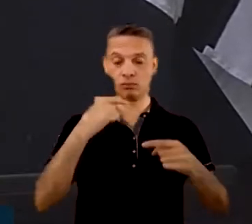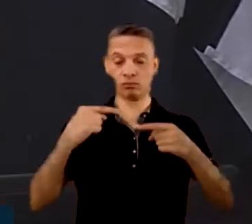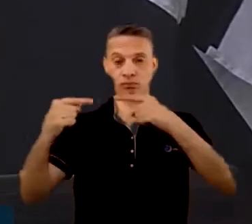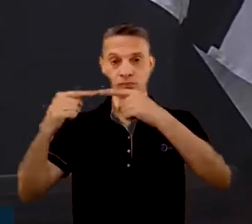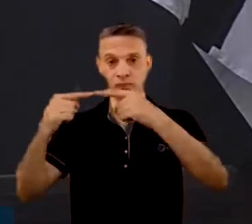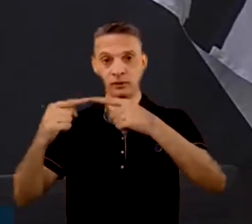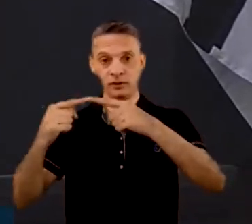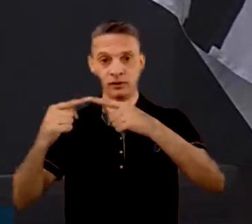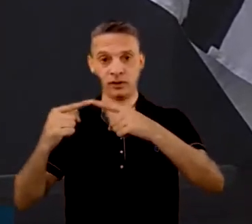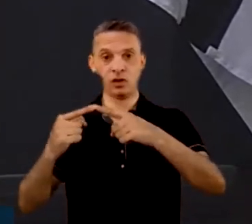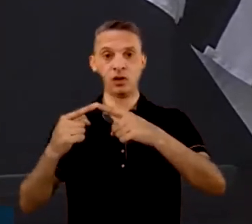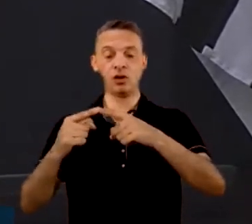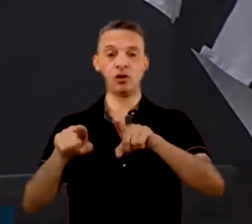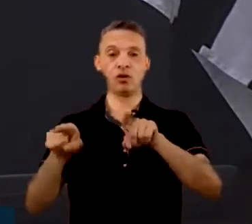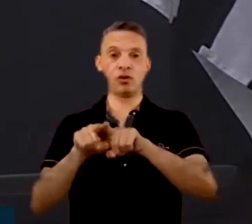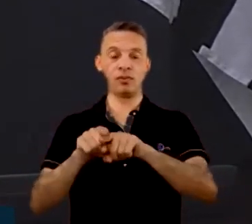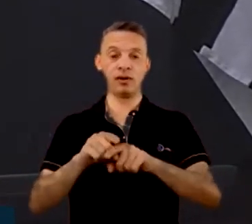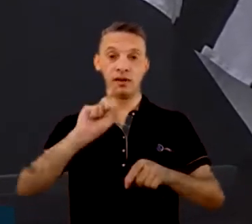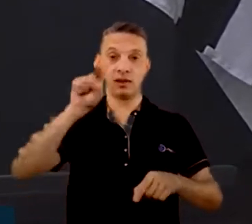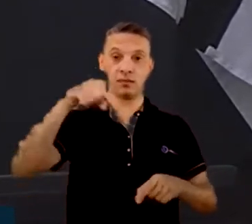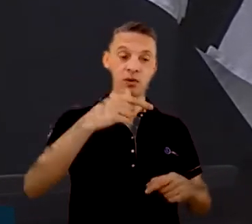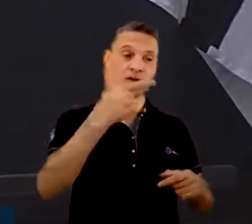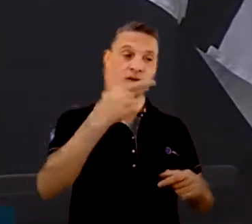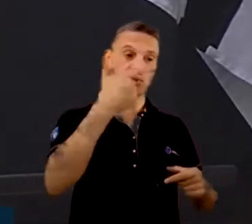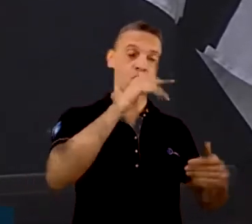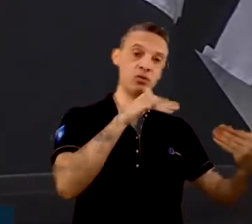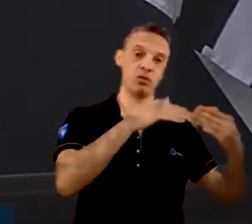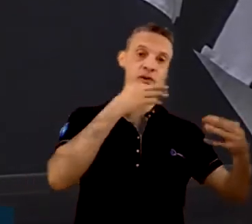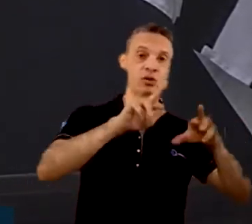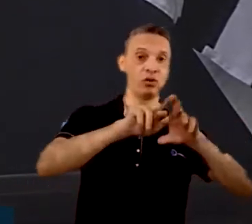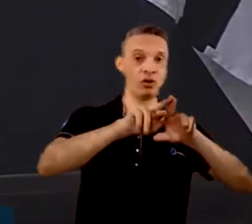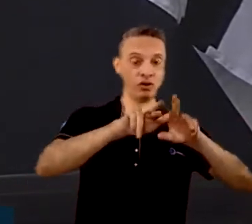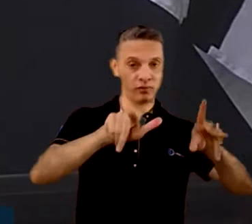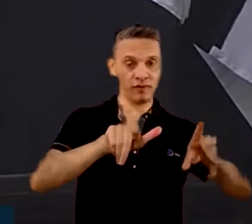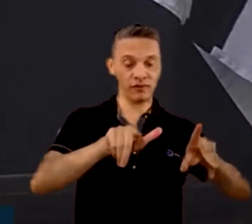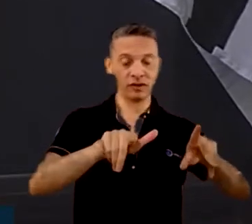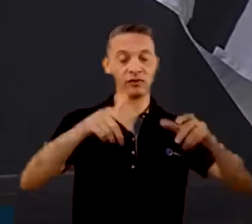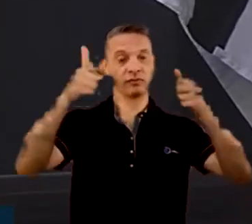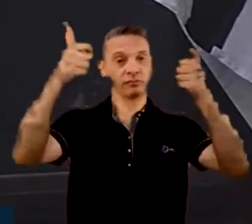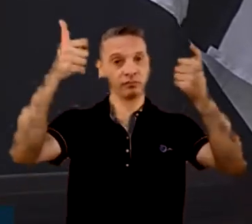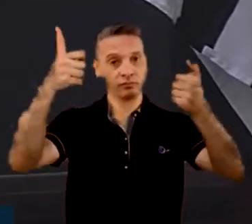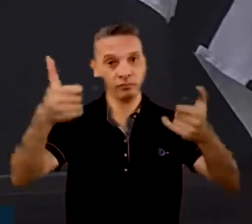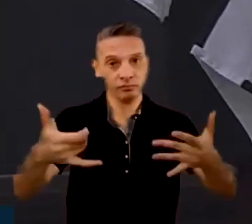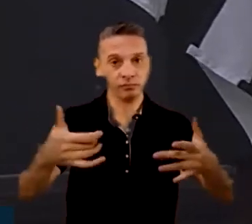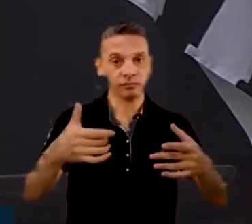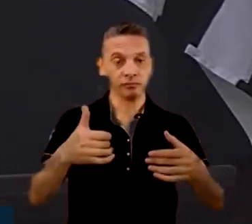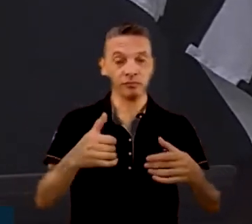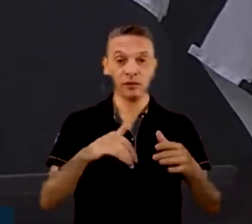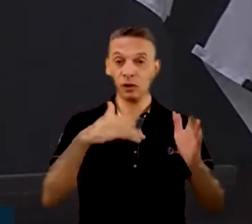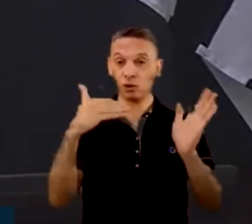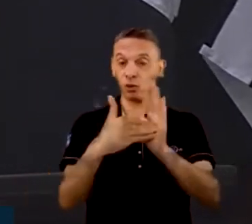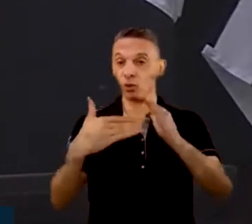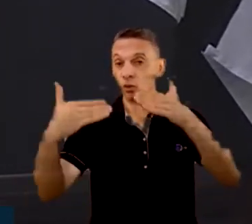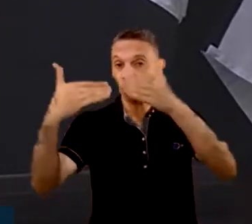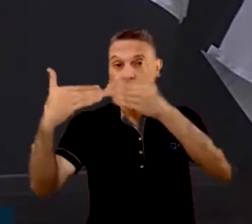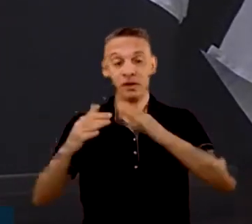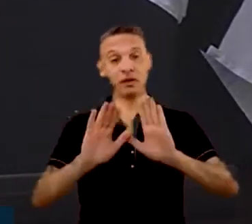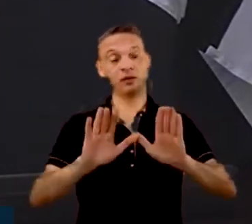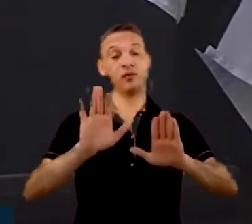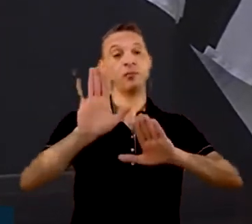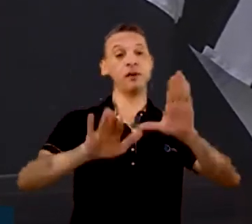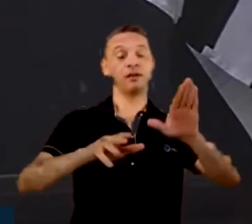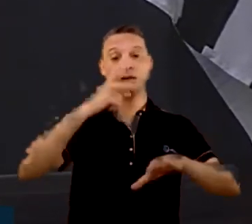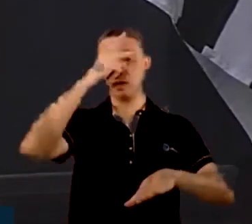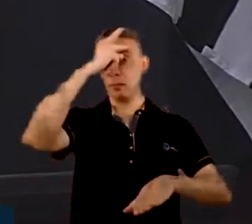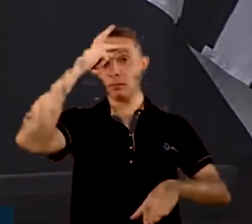linha que foi colocada depois não corresponde 100% com o que foi tratado aqui, talvez a pessoa mais adequada para